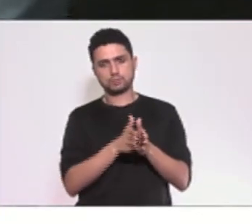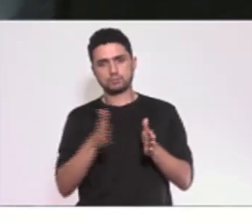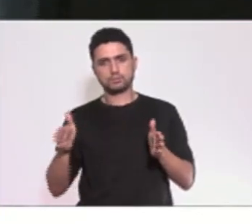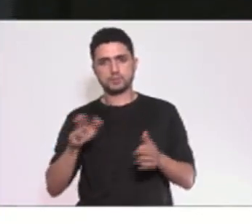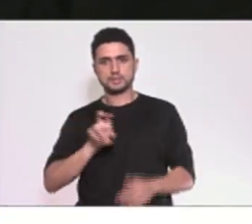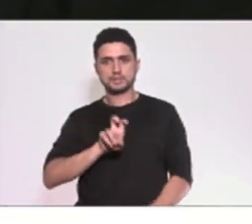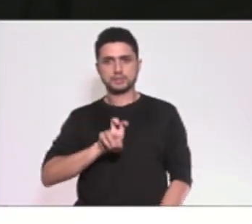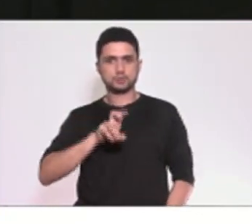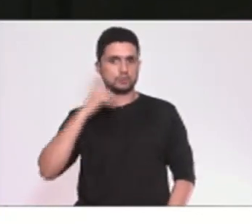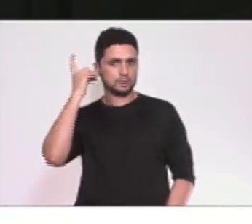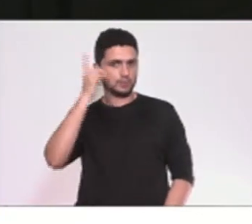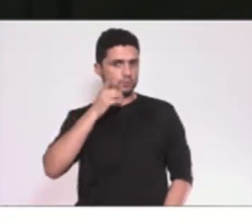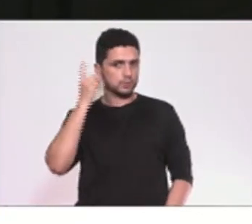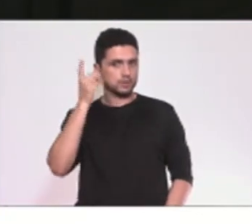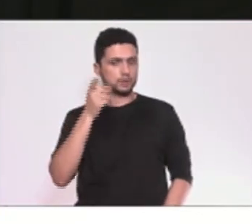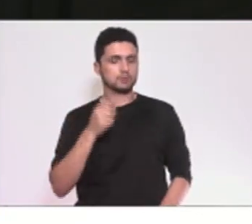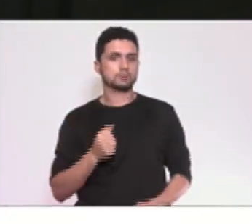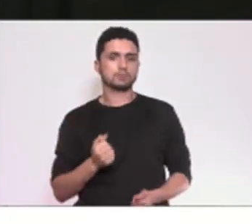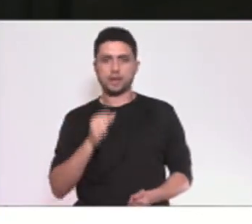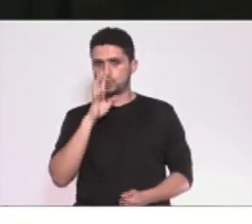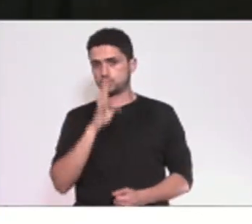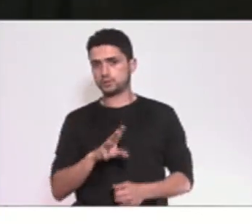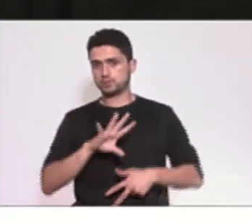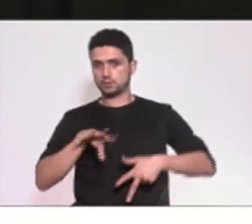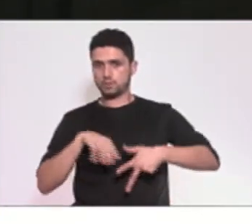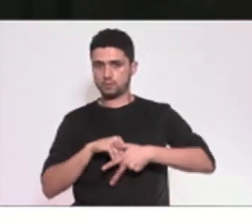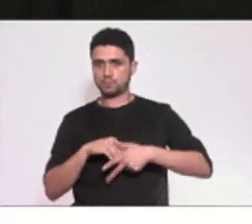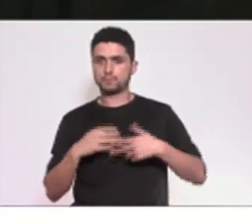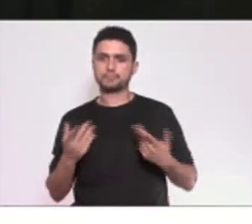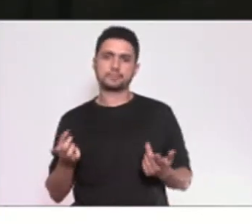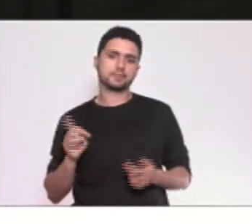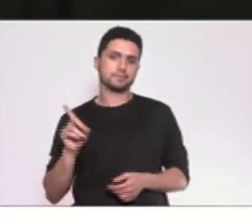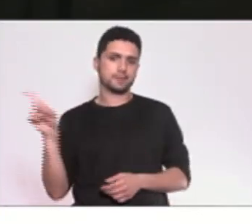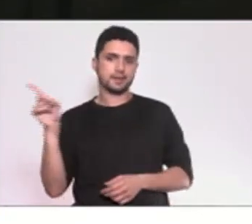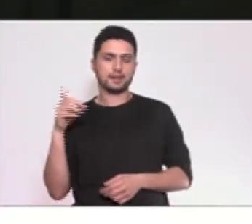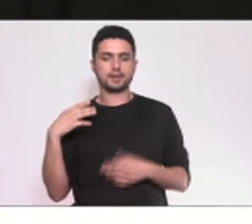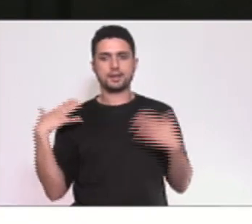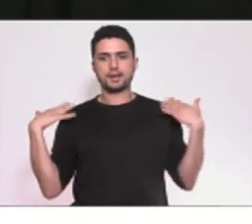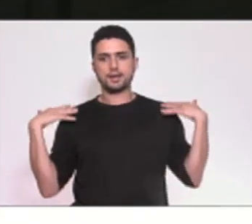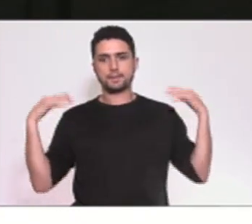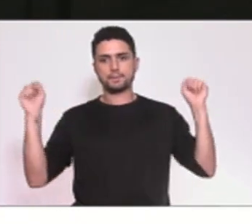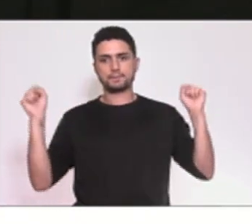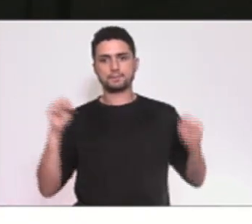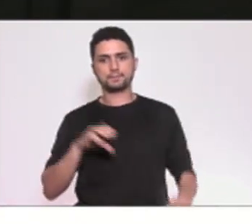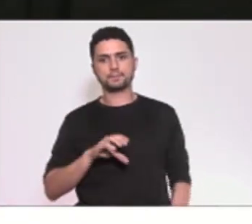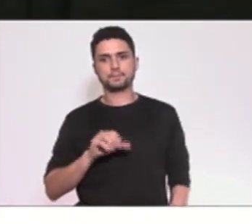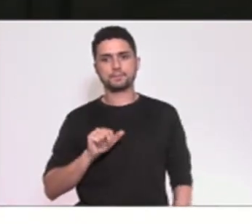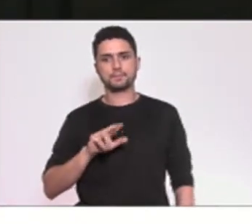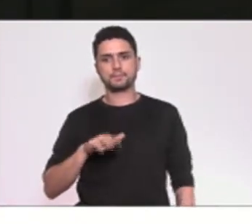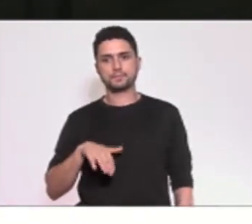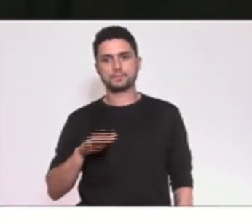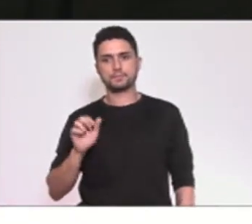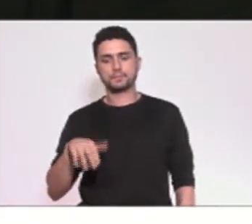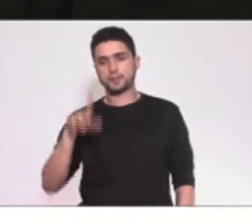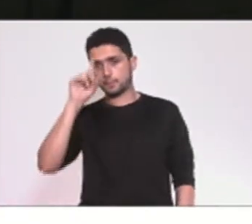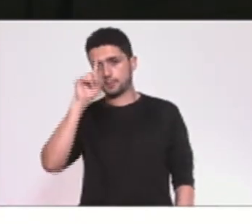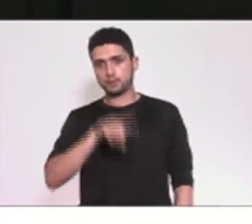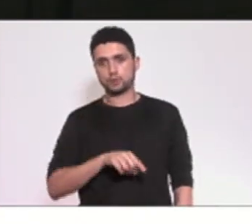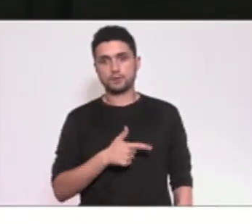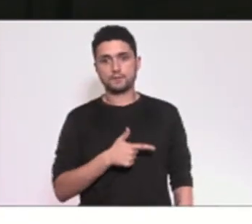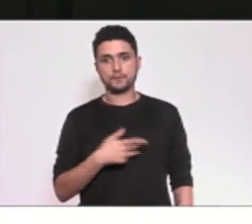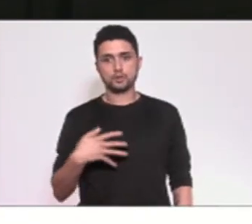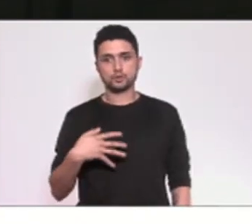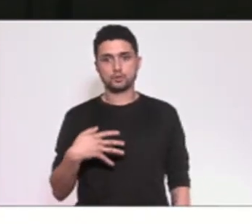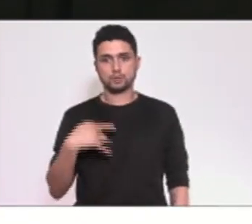deputados. Não, o ministro Camelúcia mandou, em 24 horas decidam, com eles presos